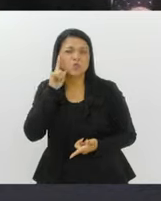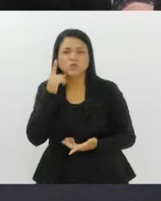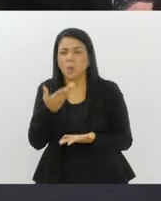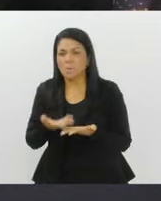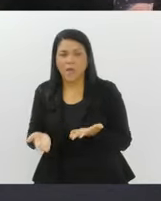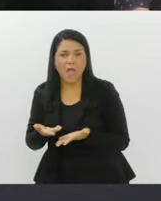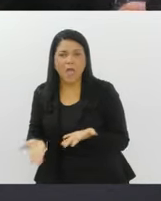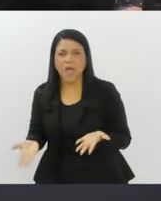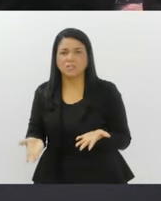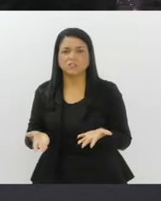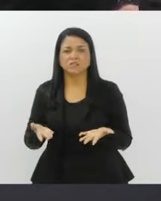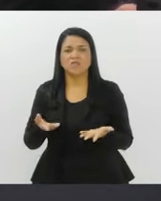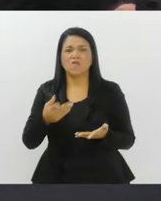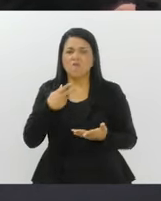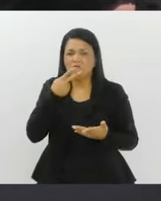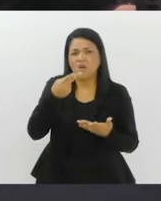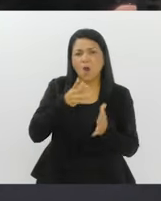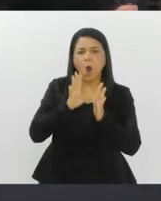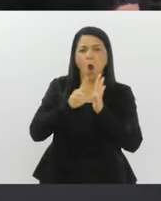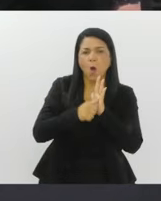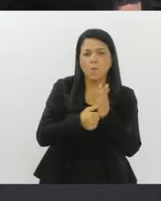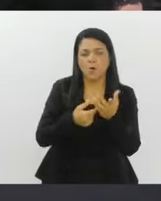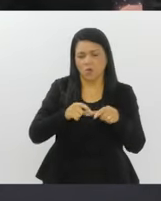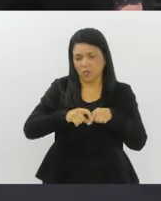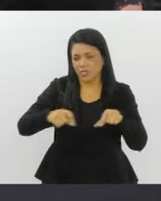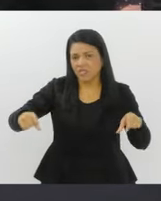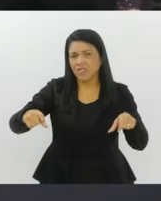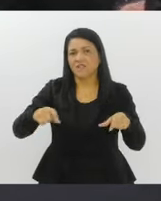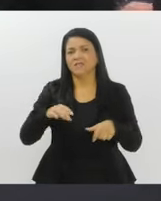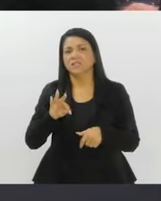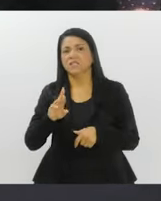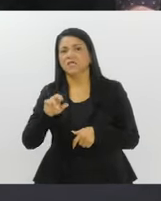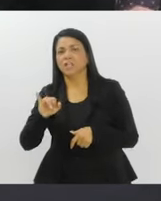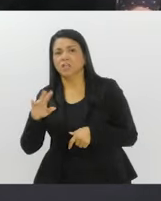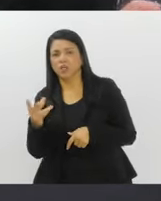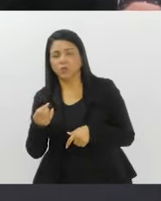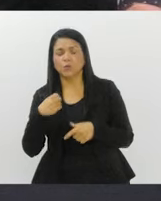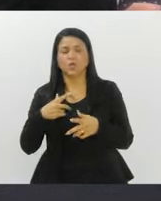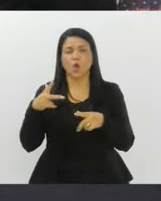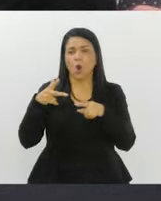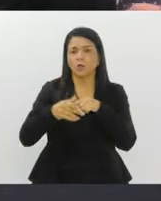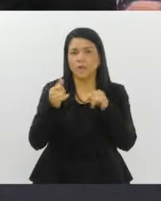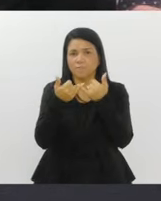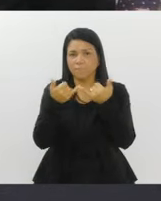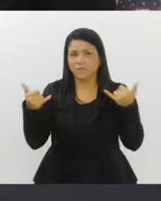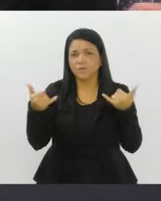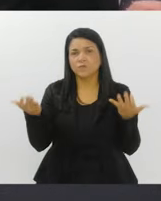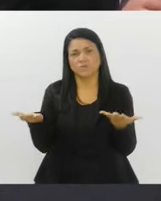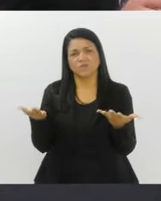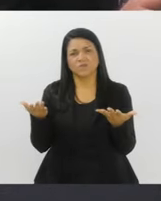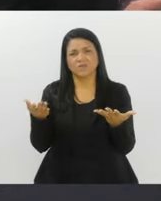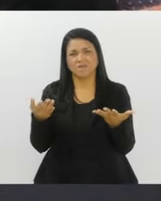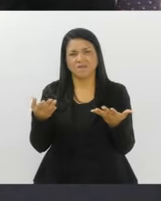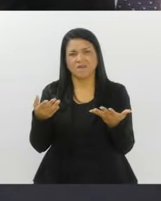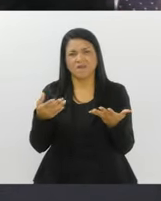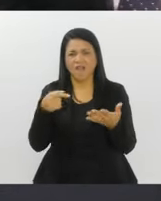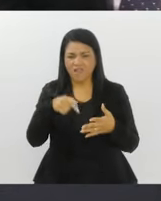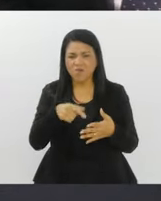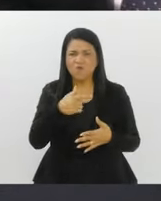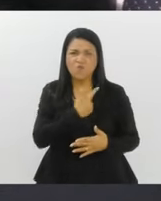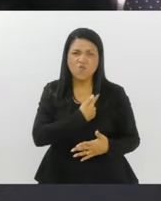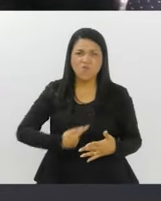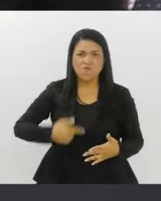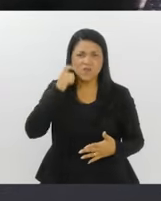Toda hora o cara diz que roubaram o trilho lá não sei aonde, que cortaram o fio. E aí bota na conta do